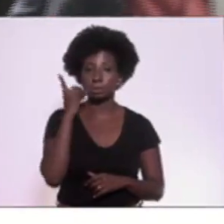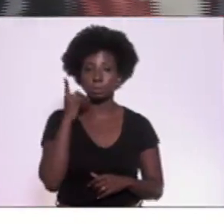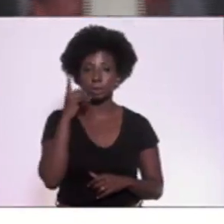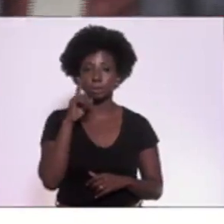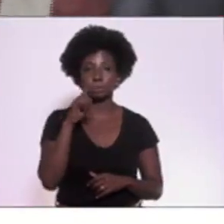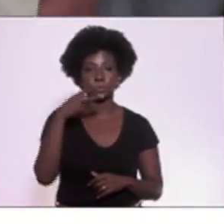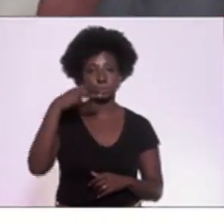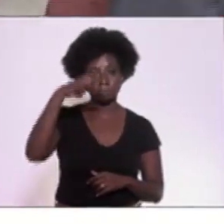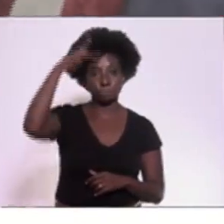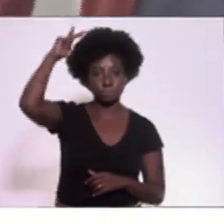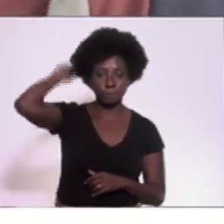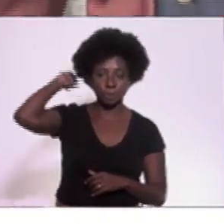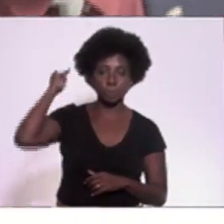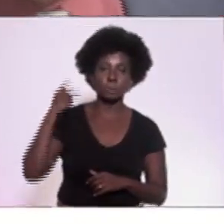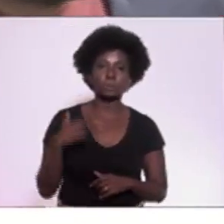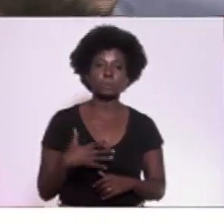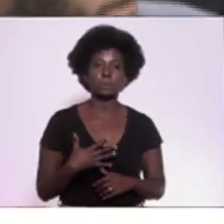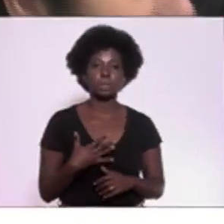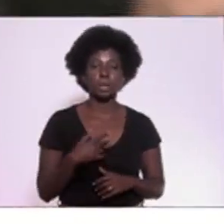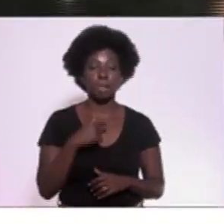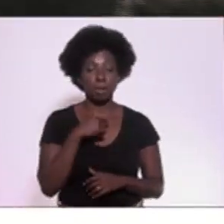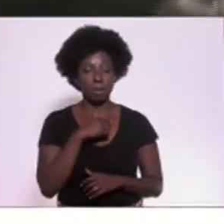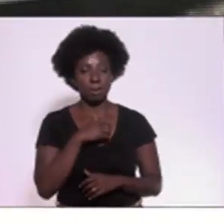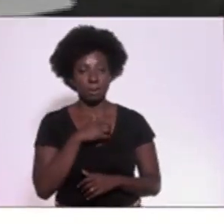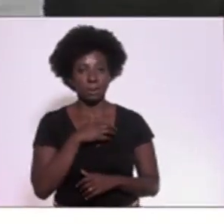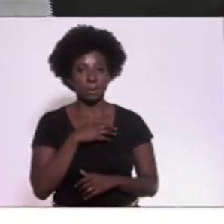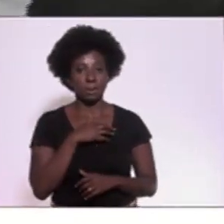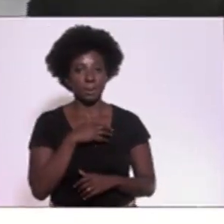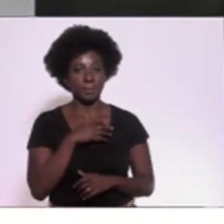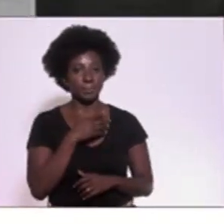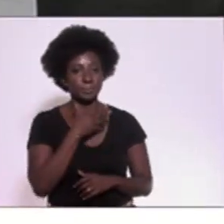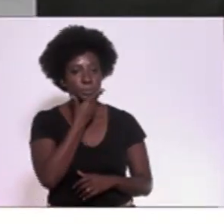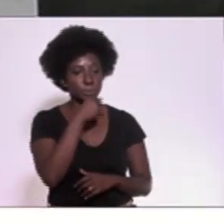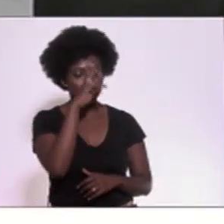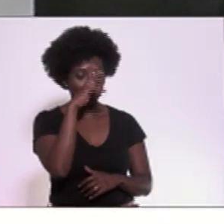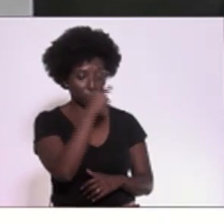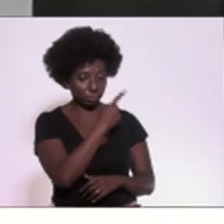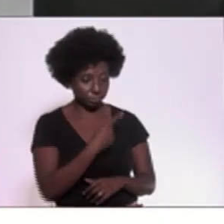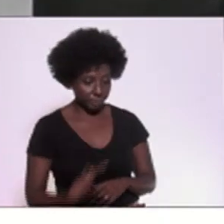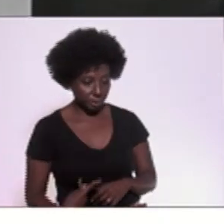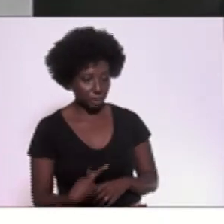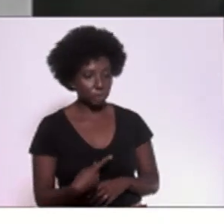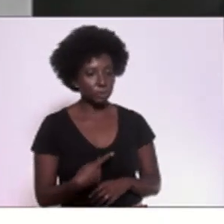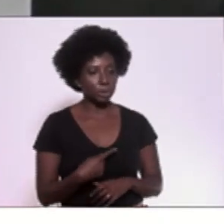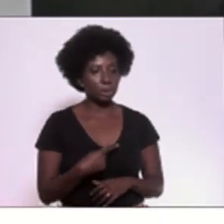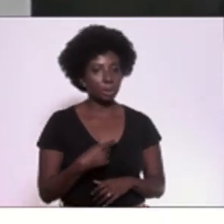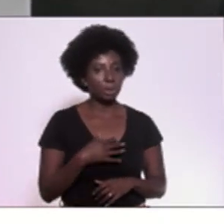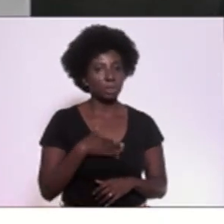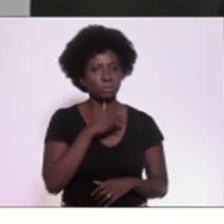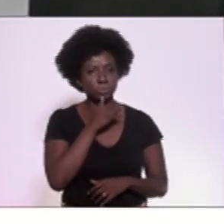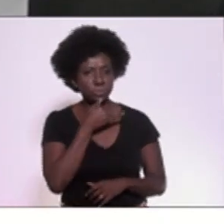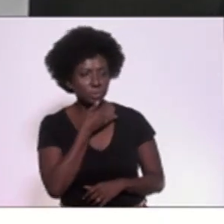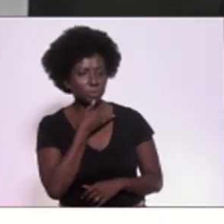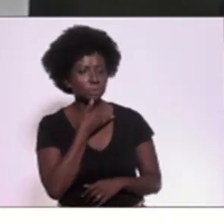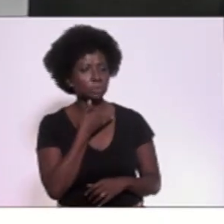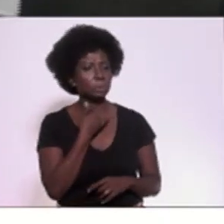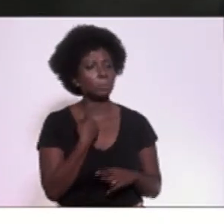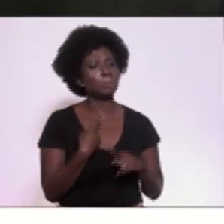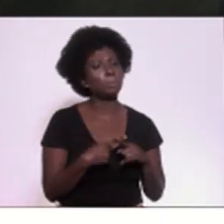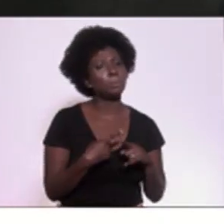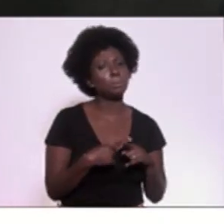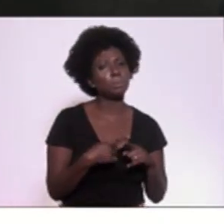presidente, com imensa tristeza, o meu parecer é pela prejudicabilidade.